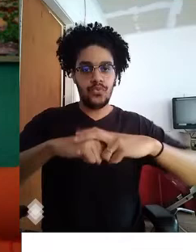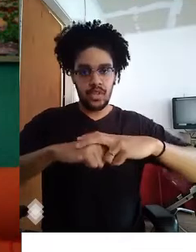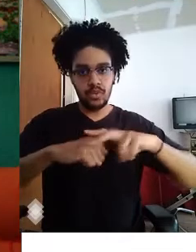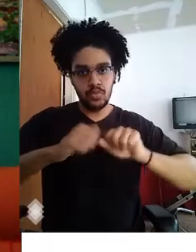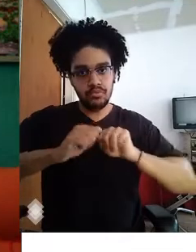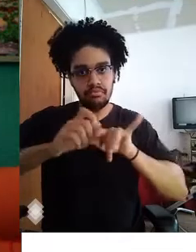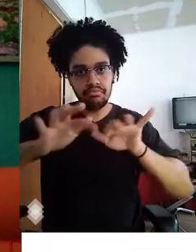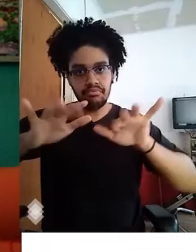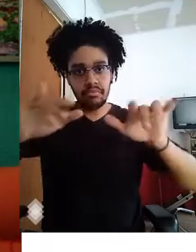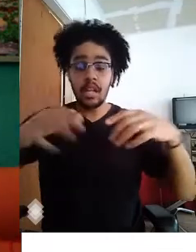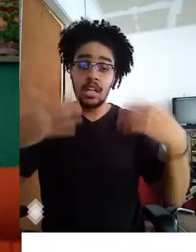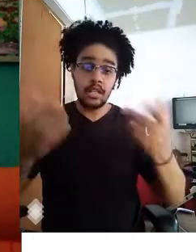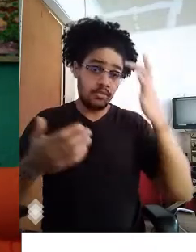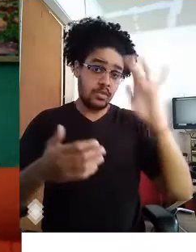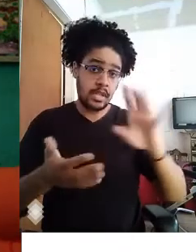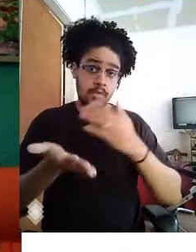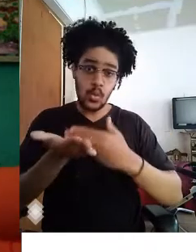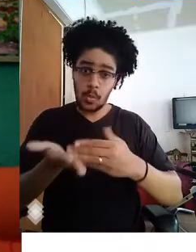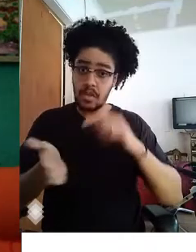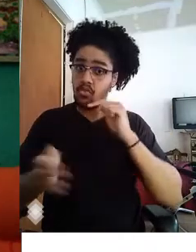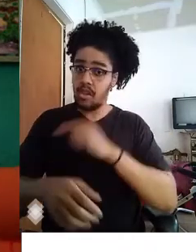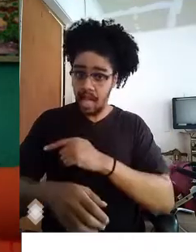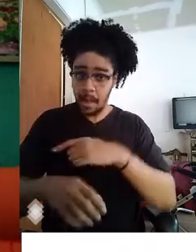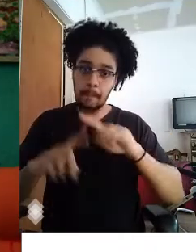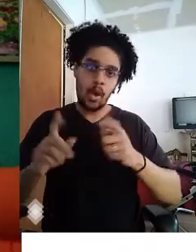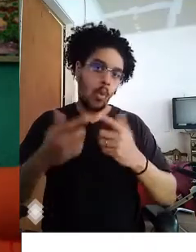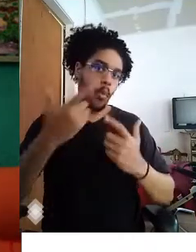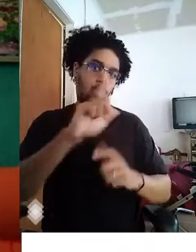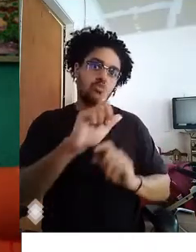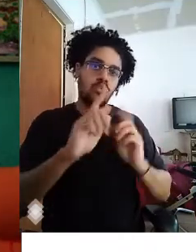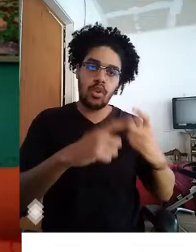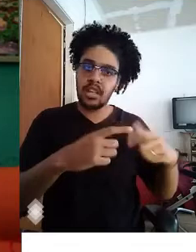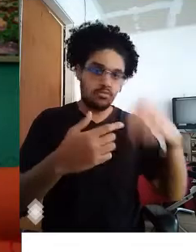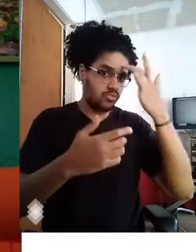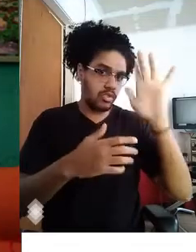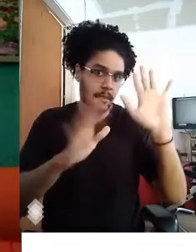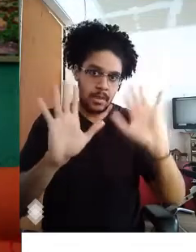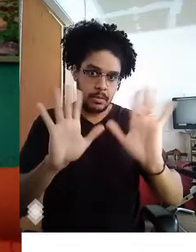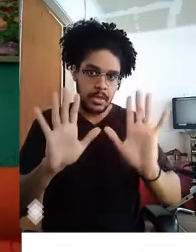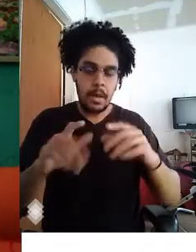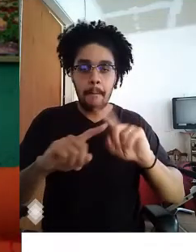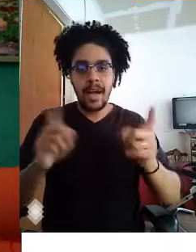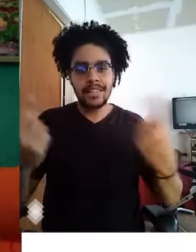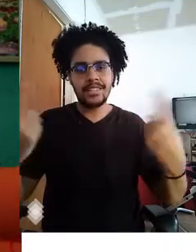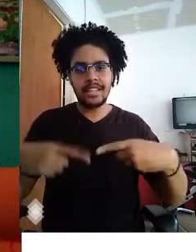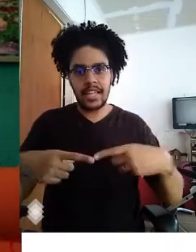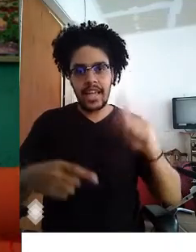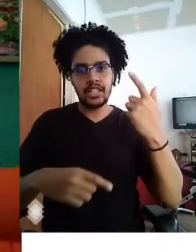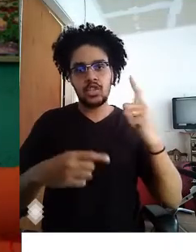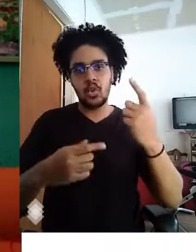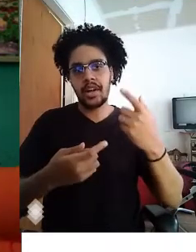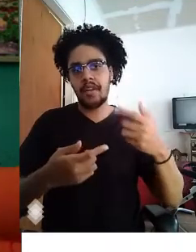sabe ao certo se teve origem ali ou se teve em outro lugar. Mas isso, na guerra geopolítica, não